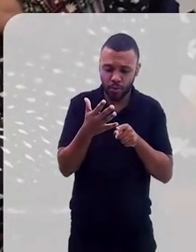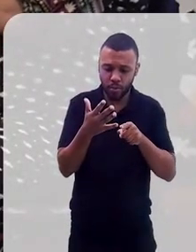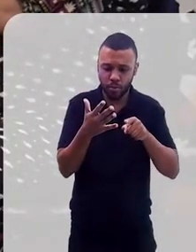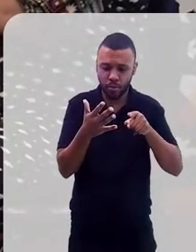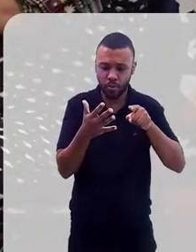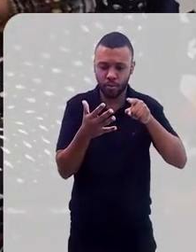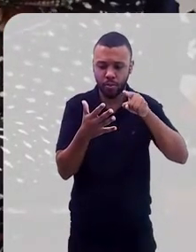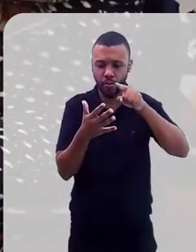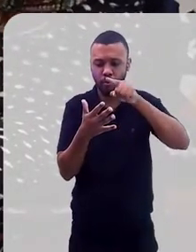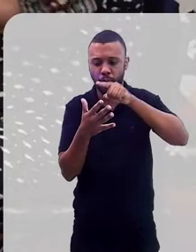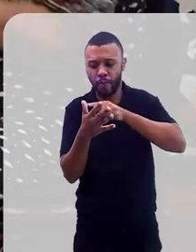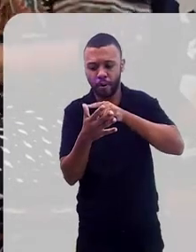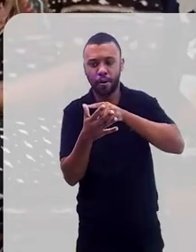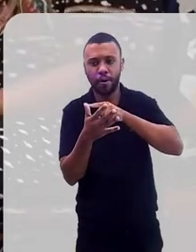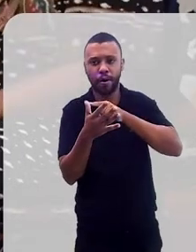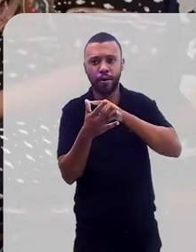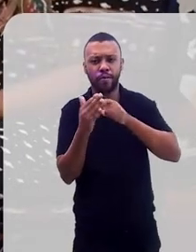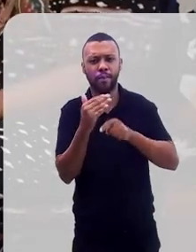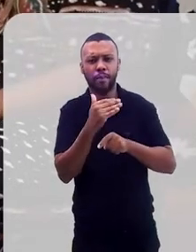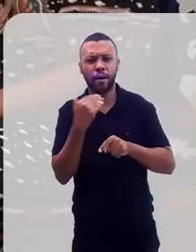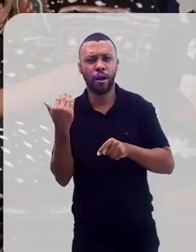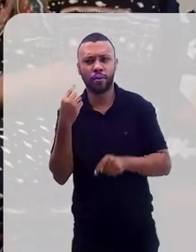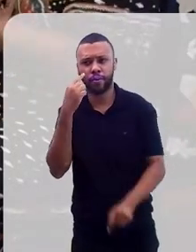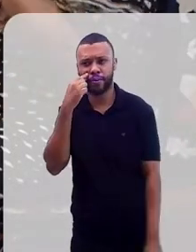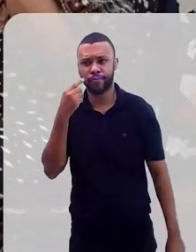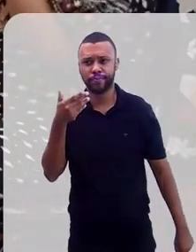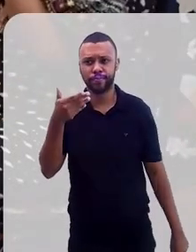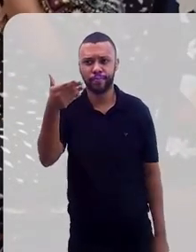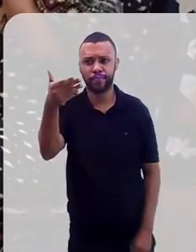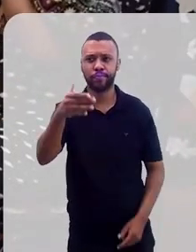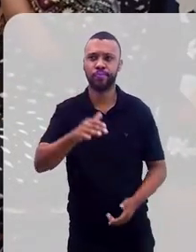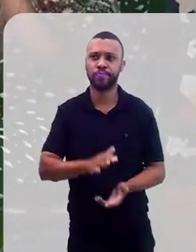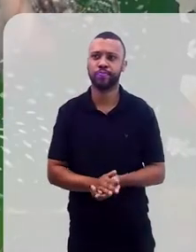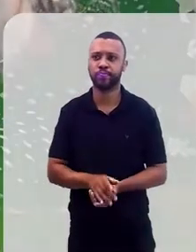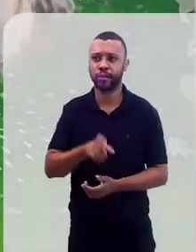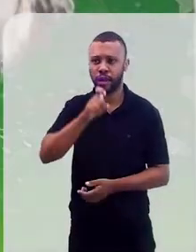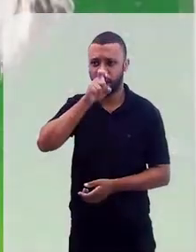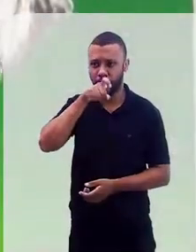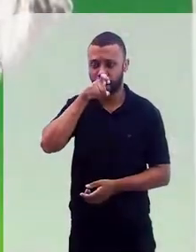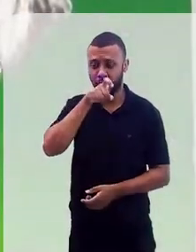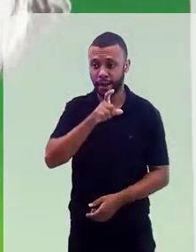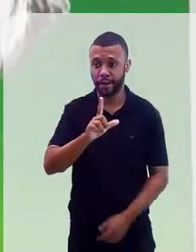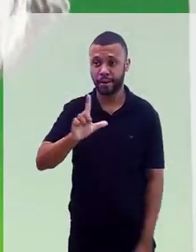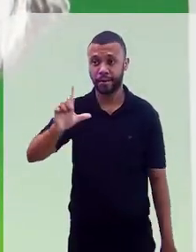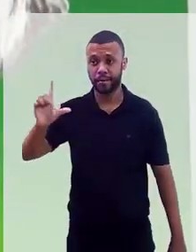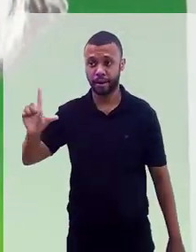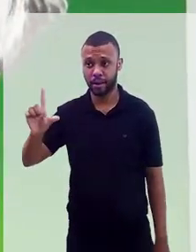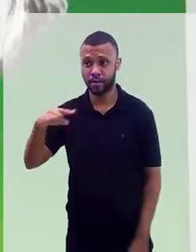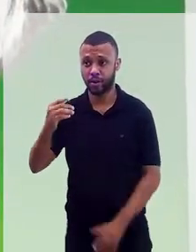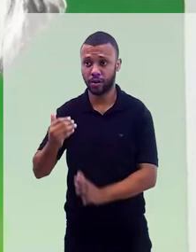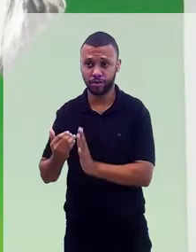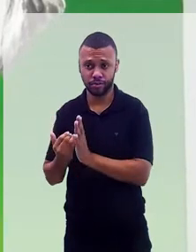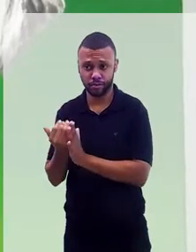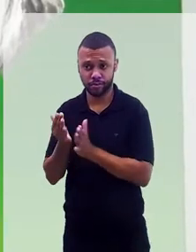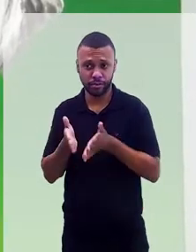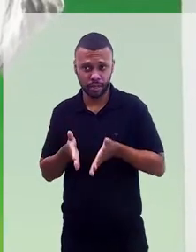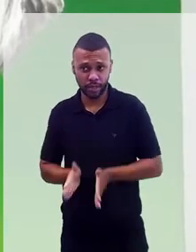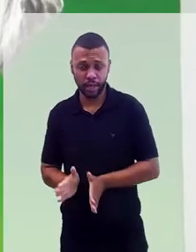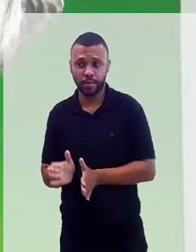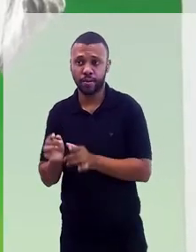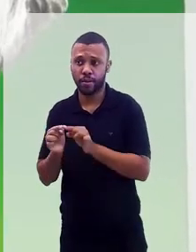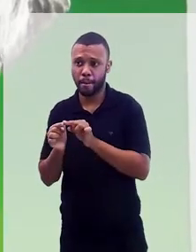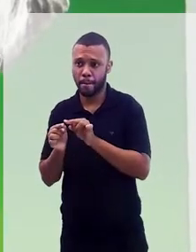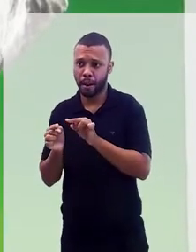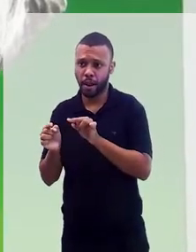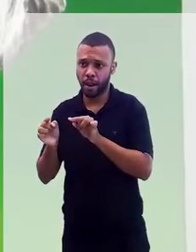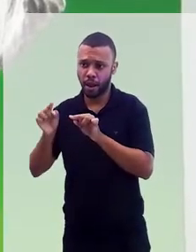oeste. Assim, a roda da medicina, aquela que está atrás de você aí, onde tem a águia, é o leste, é onde nós entramos